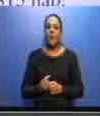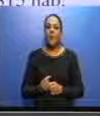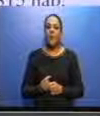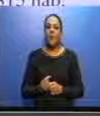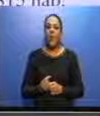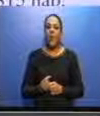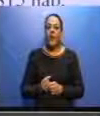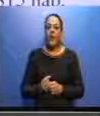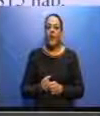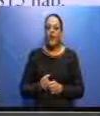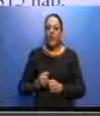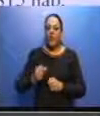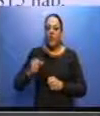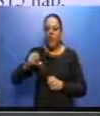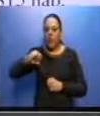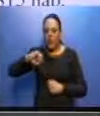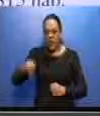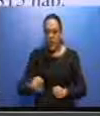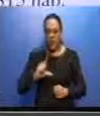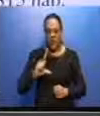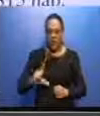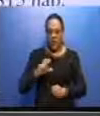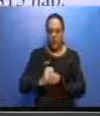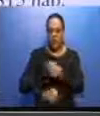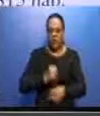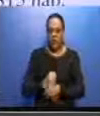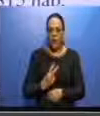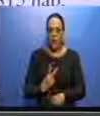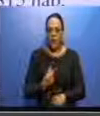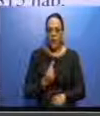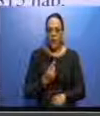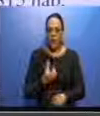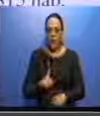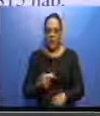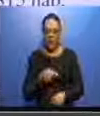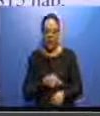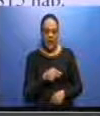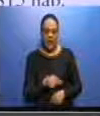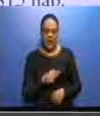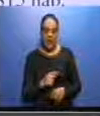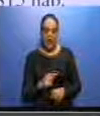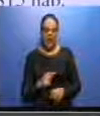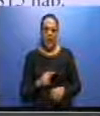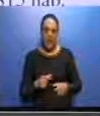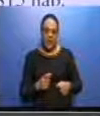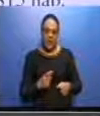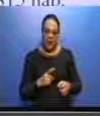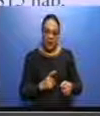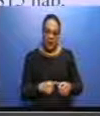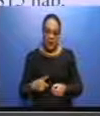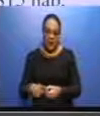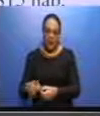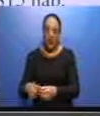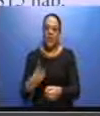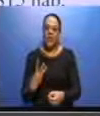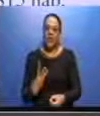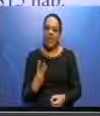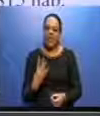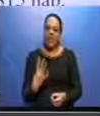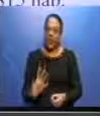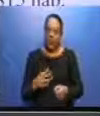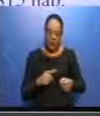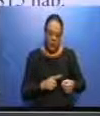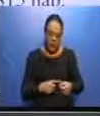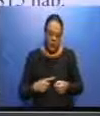estadual 1290 ela é composta por 34 municípios o município aqui núcleo